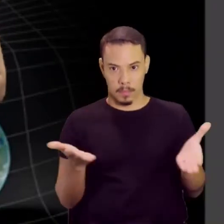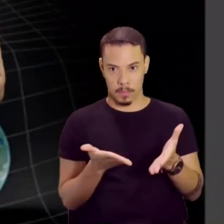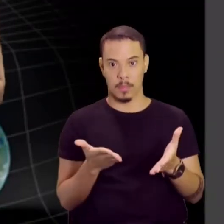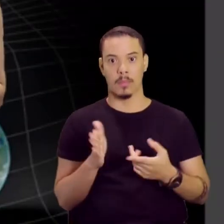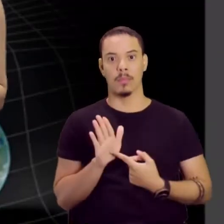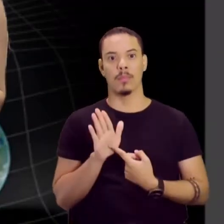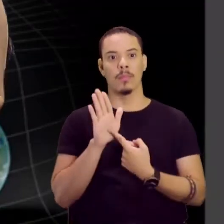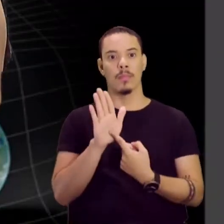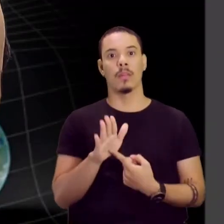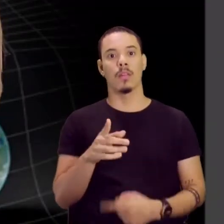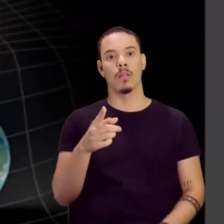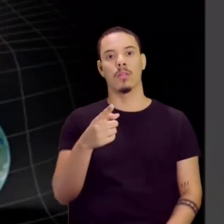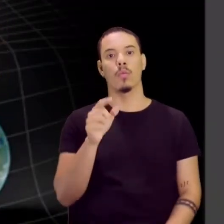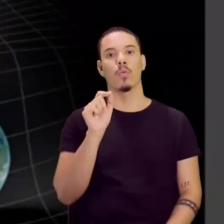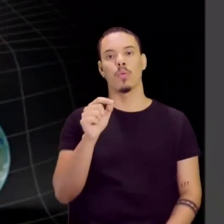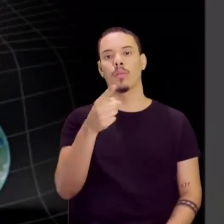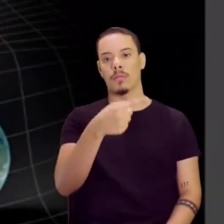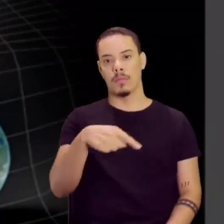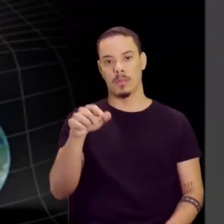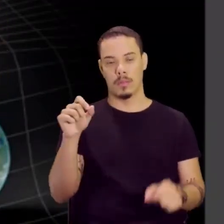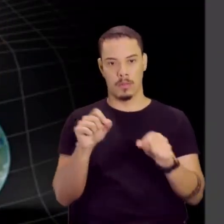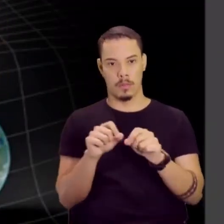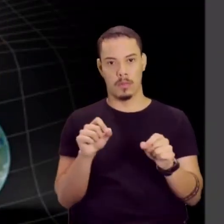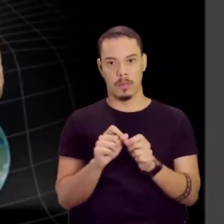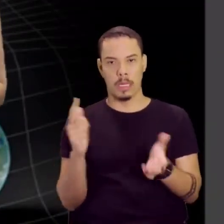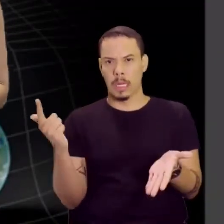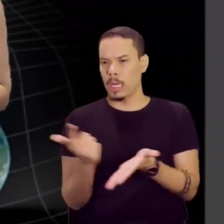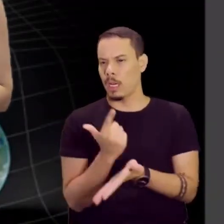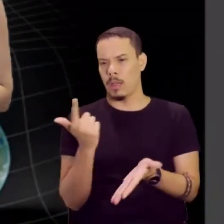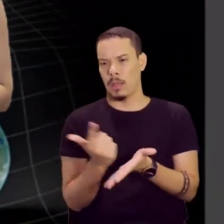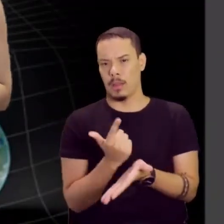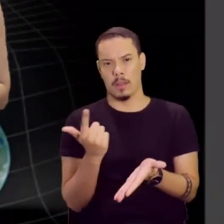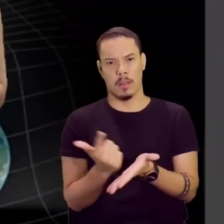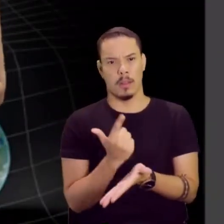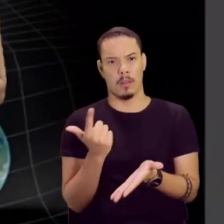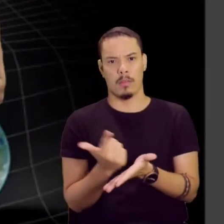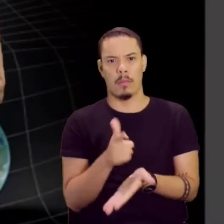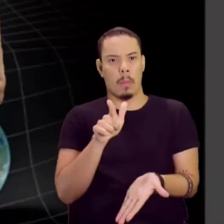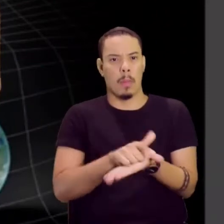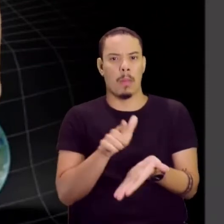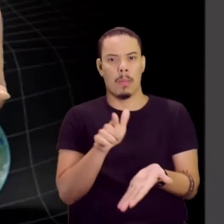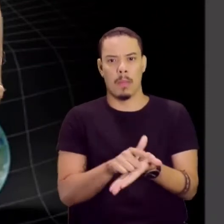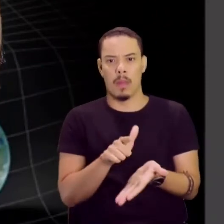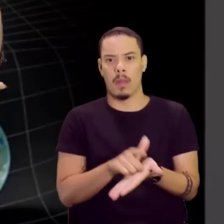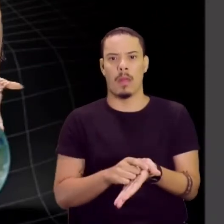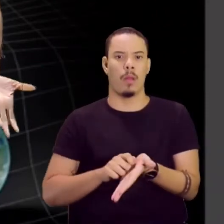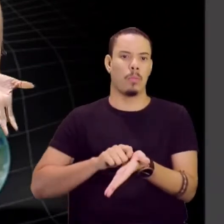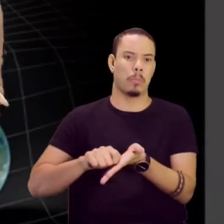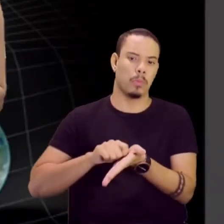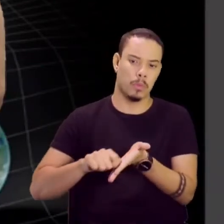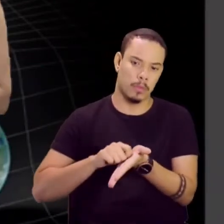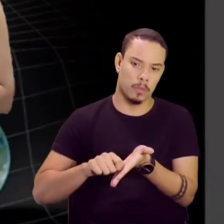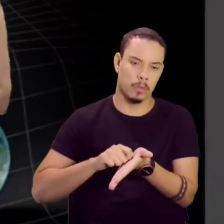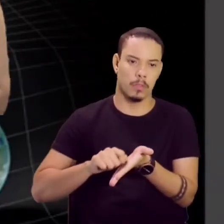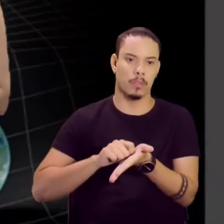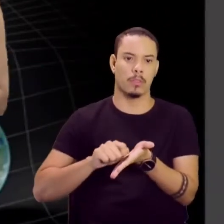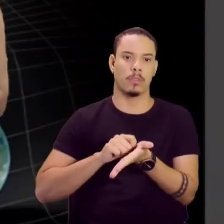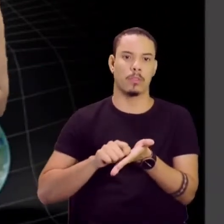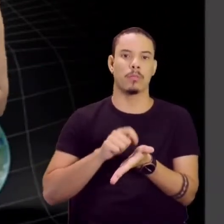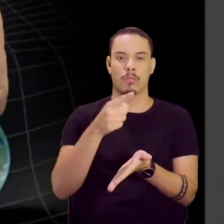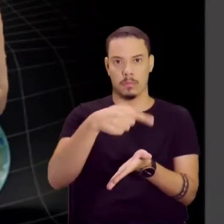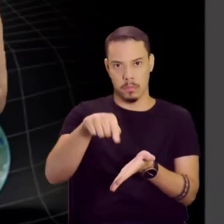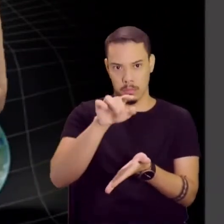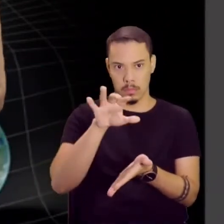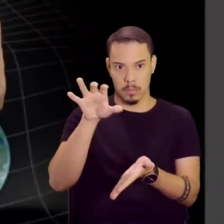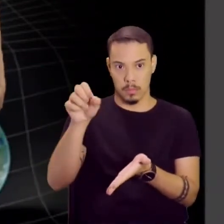gente vai fazer O que vocês vão fazer? Né? Vocês vão pegar livros, né? Pode ser livro, folha de papel. Borracha. Se você